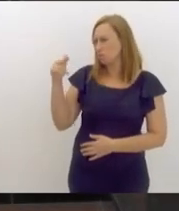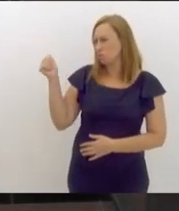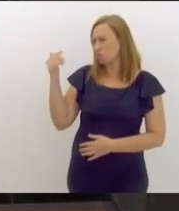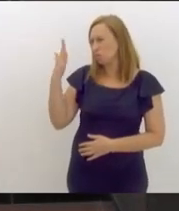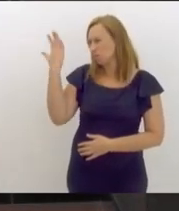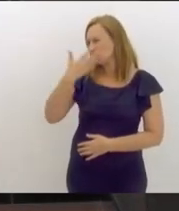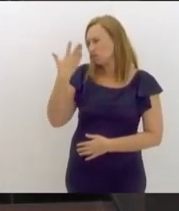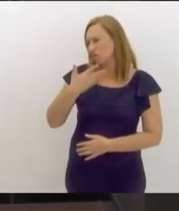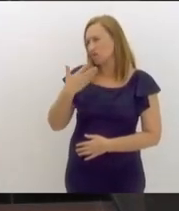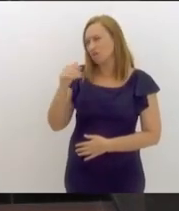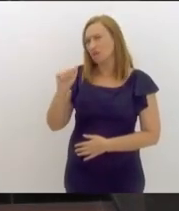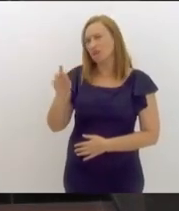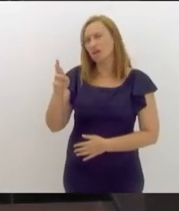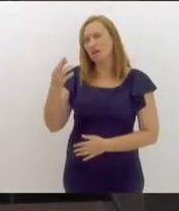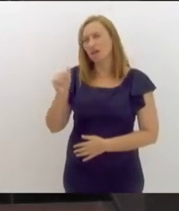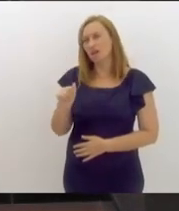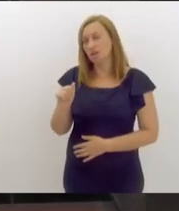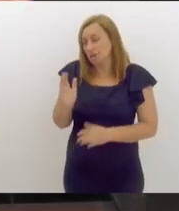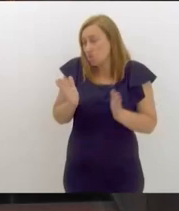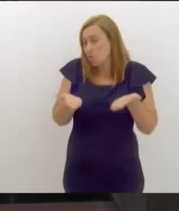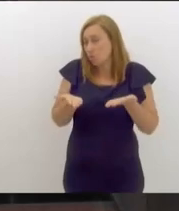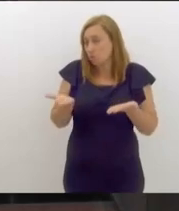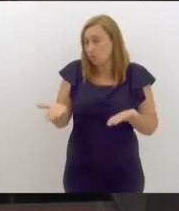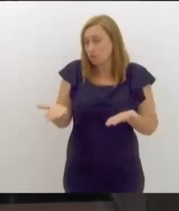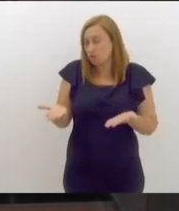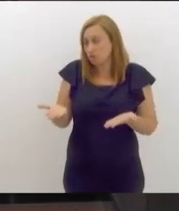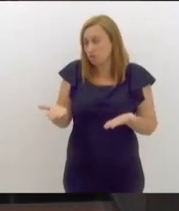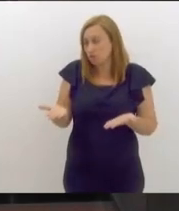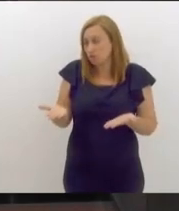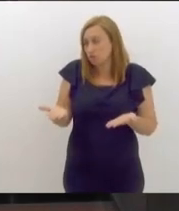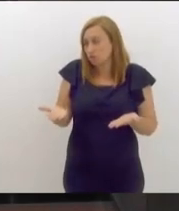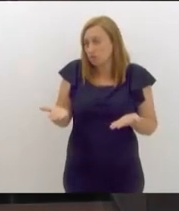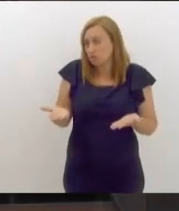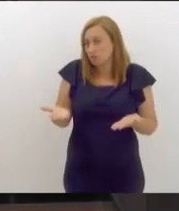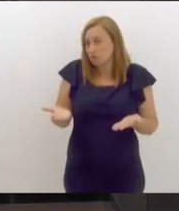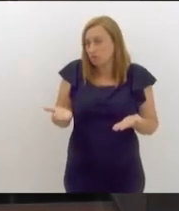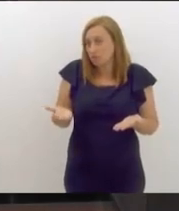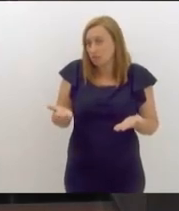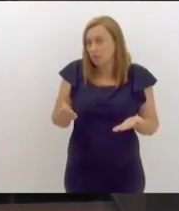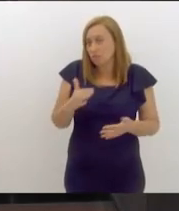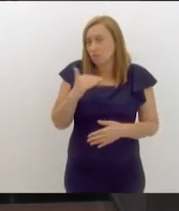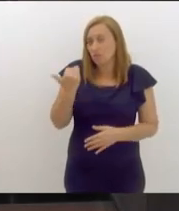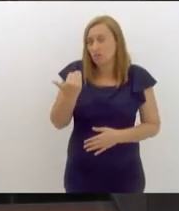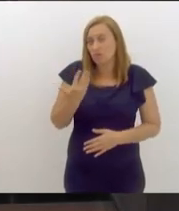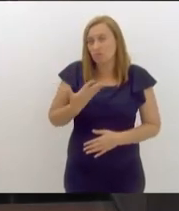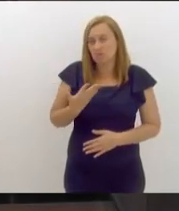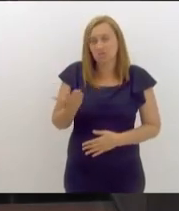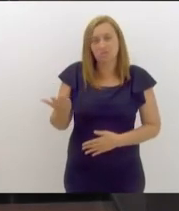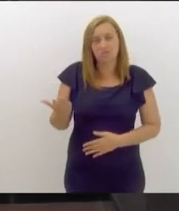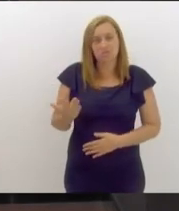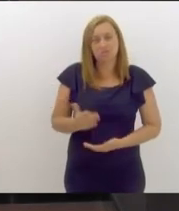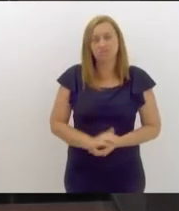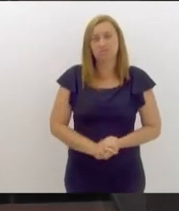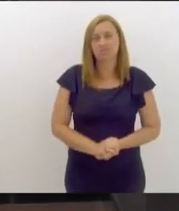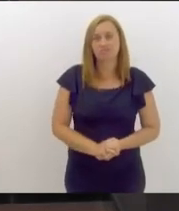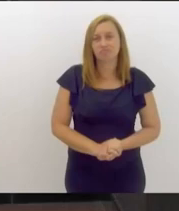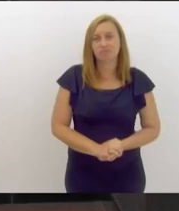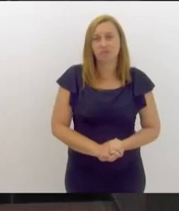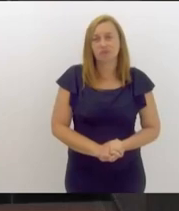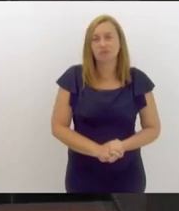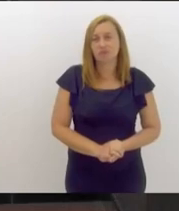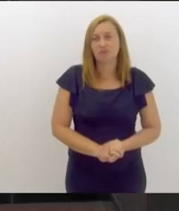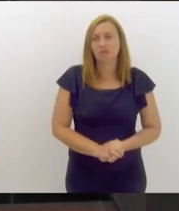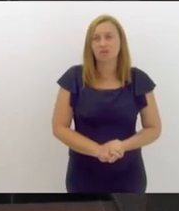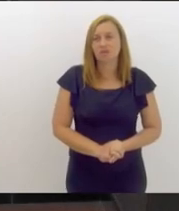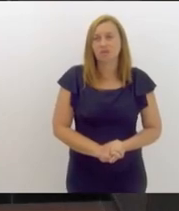em Angra dos Reis e hoje por coincidência até morreu o capitão aberto e Nós entramos